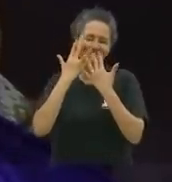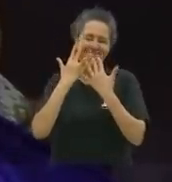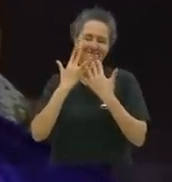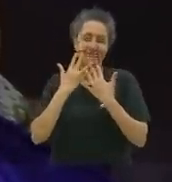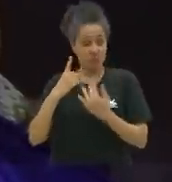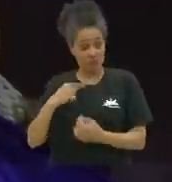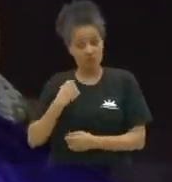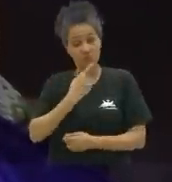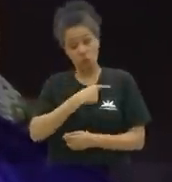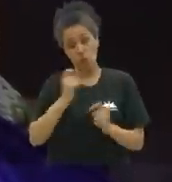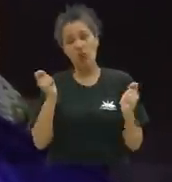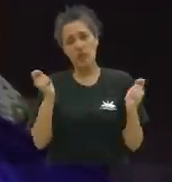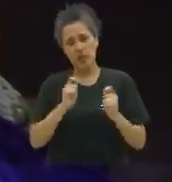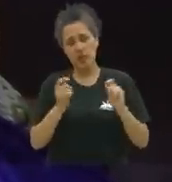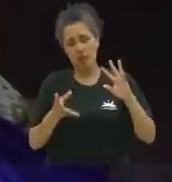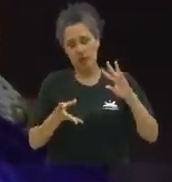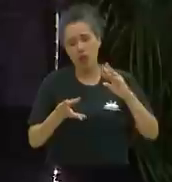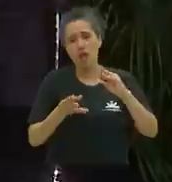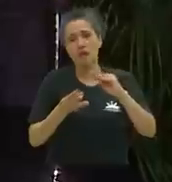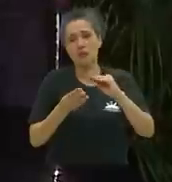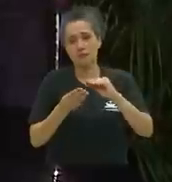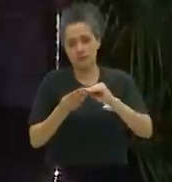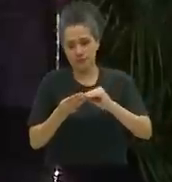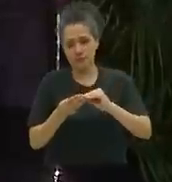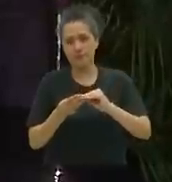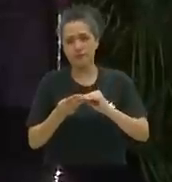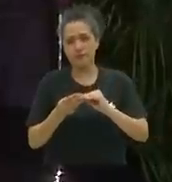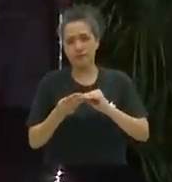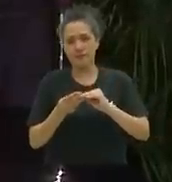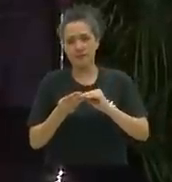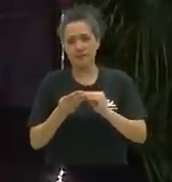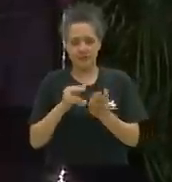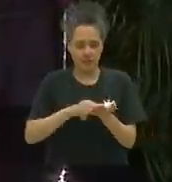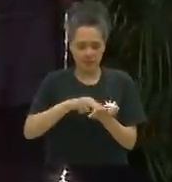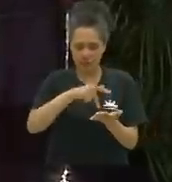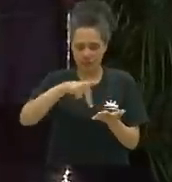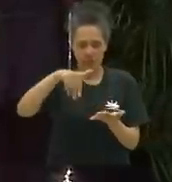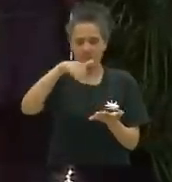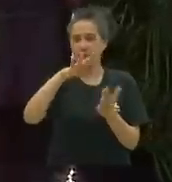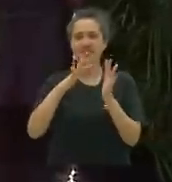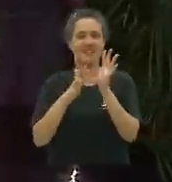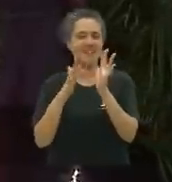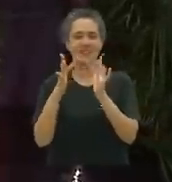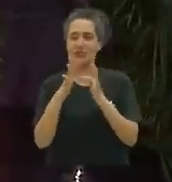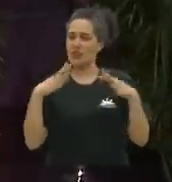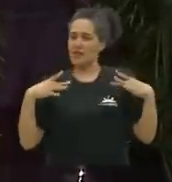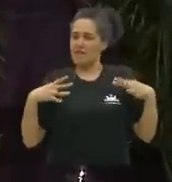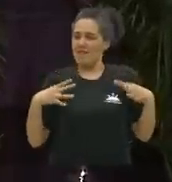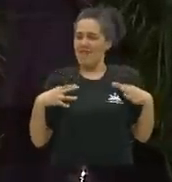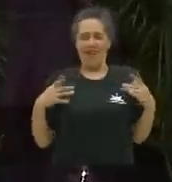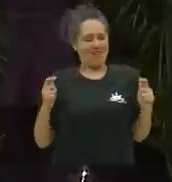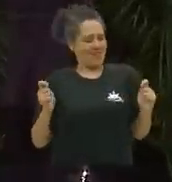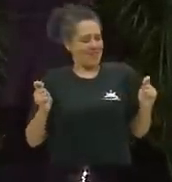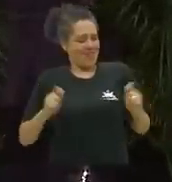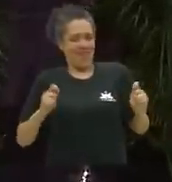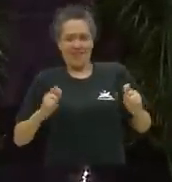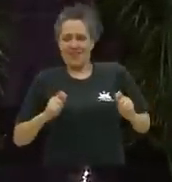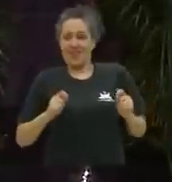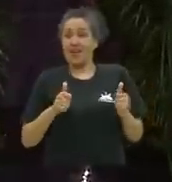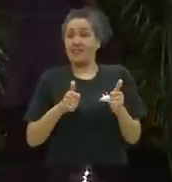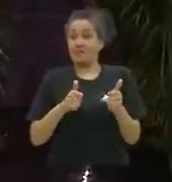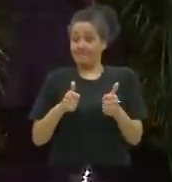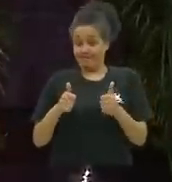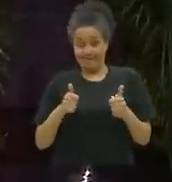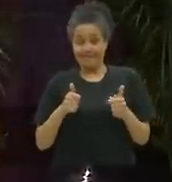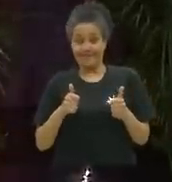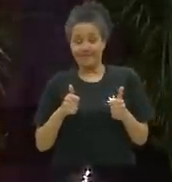Nós podemos resumir a Páscoa num grande feriadão. É, como